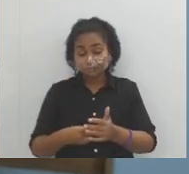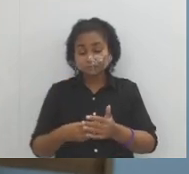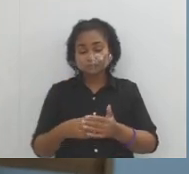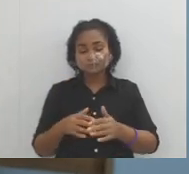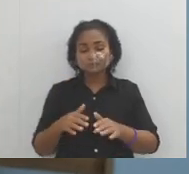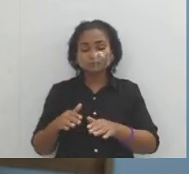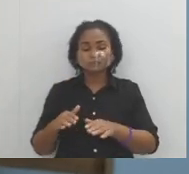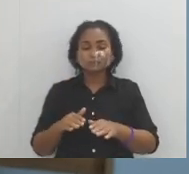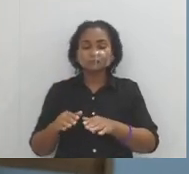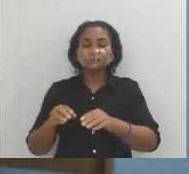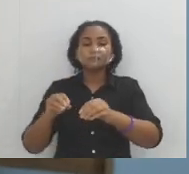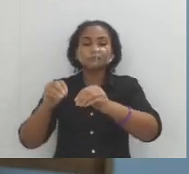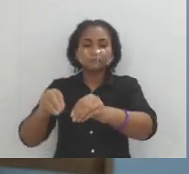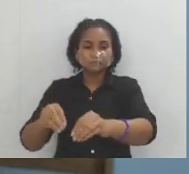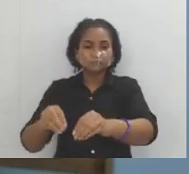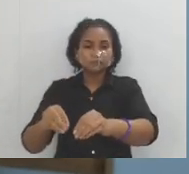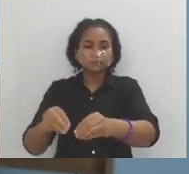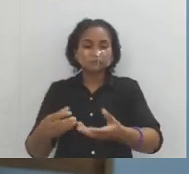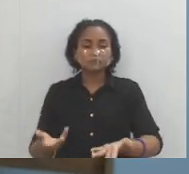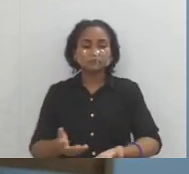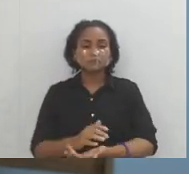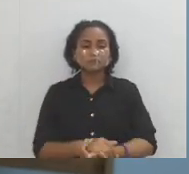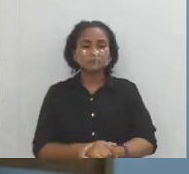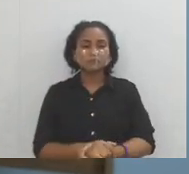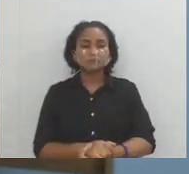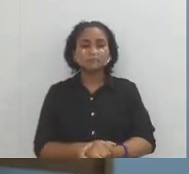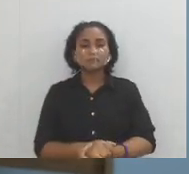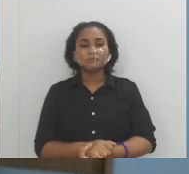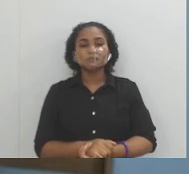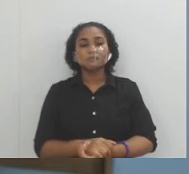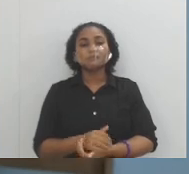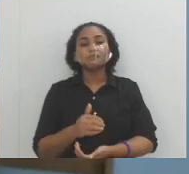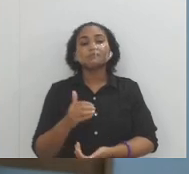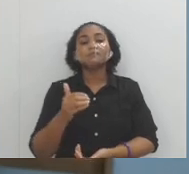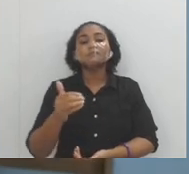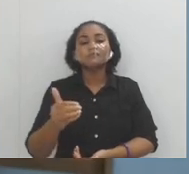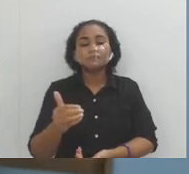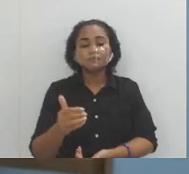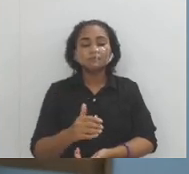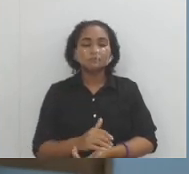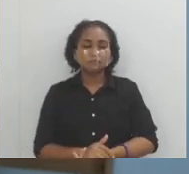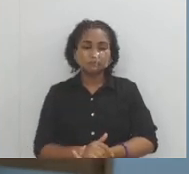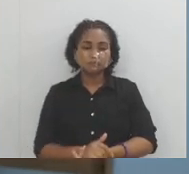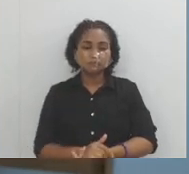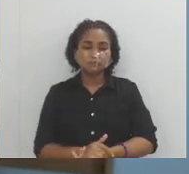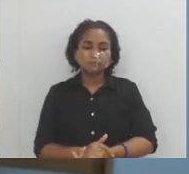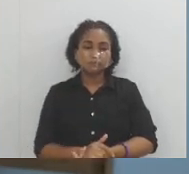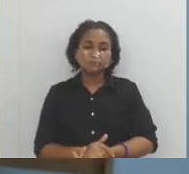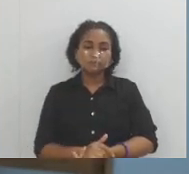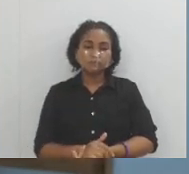se direcionar a, ir em direção né,